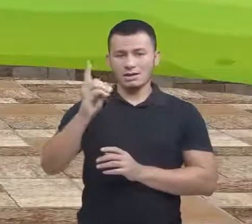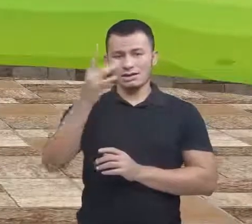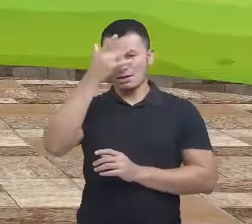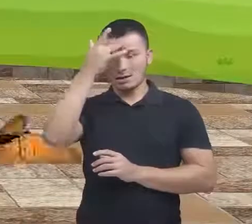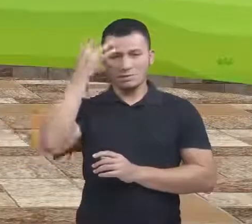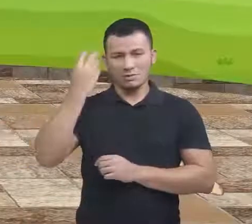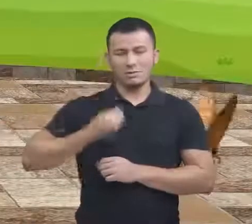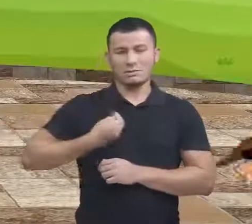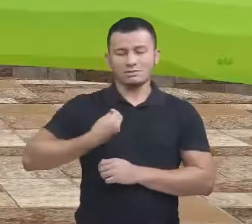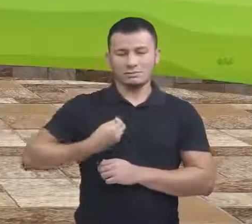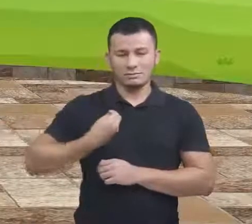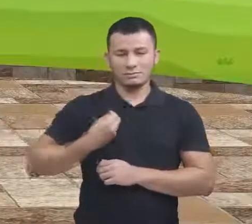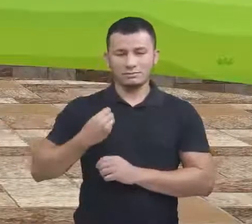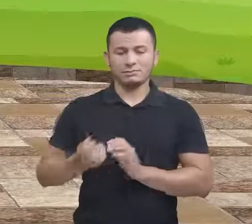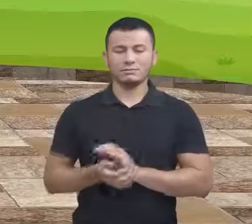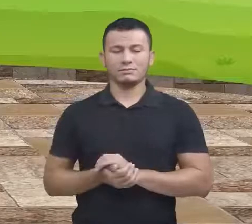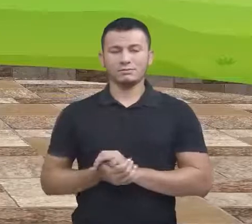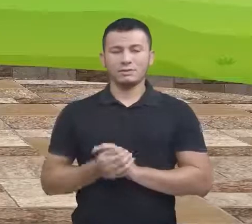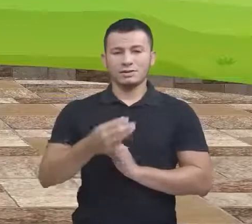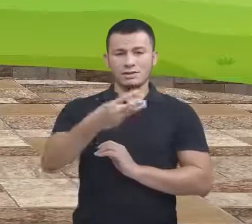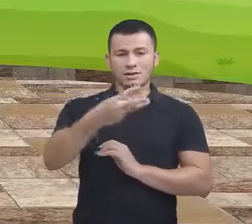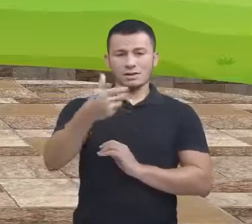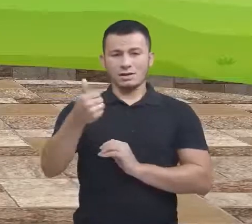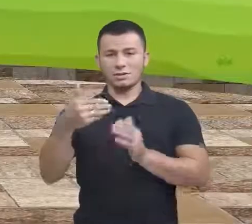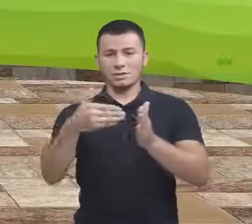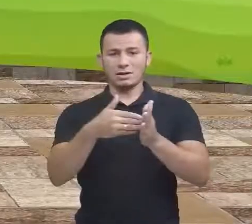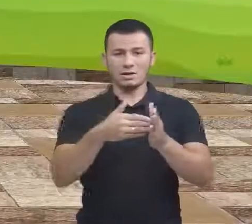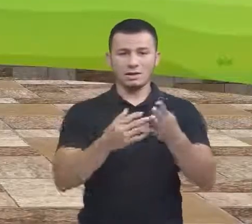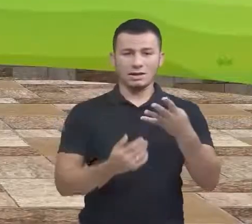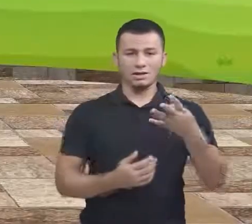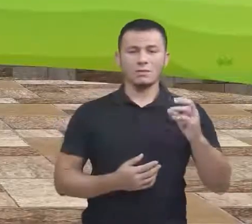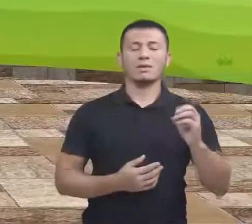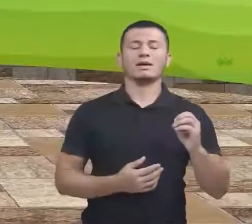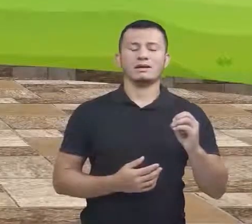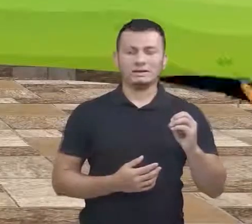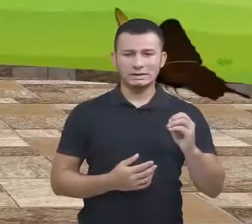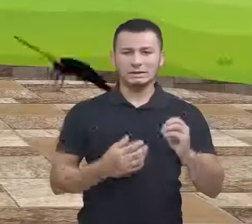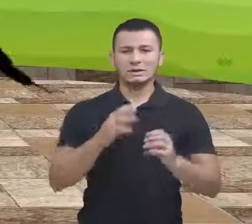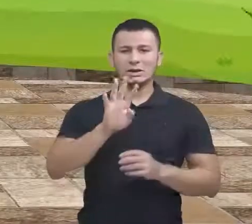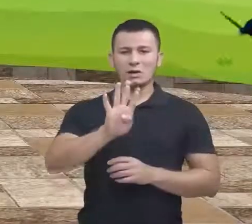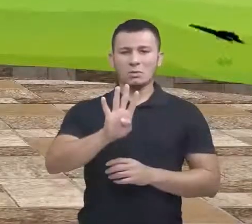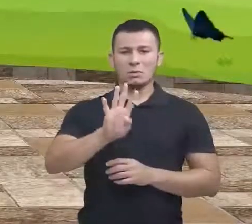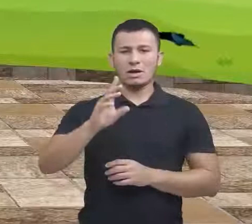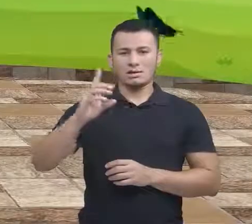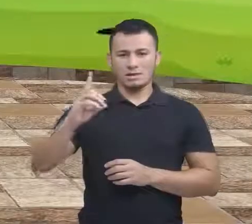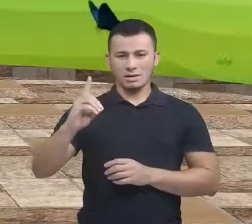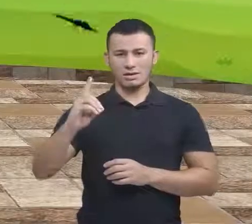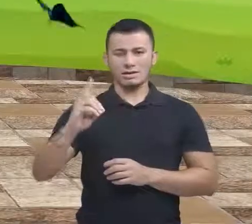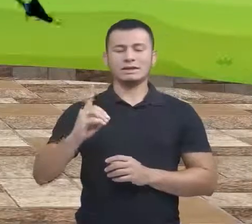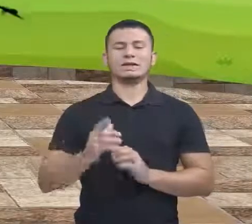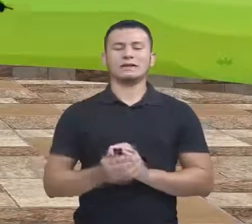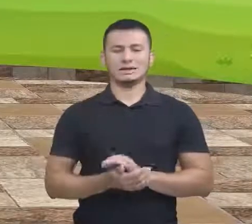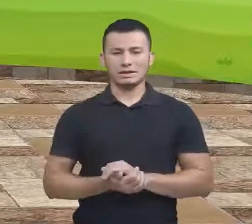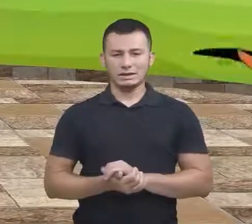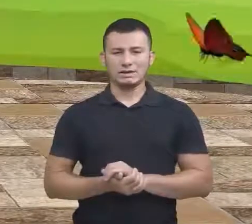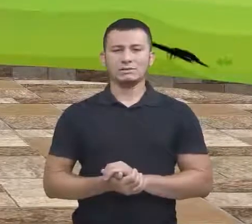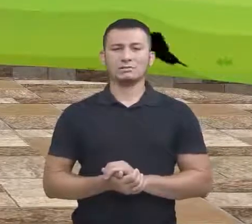do 31 ao 40 4 dezenas de habitantes